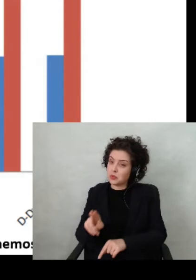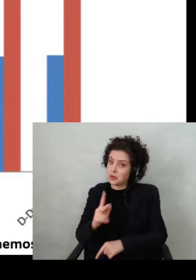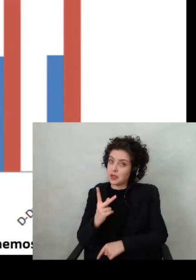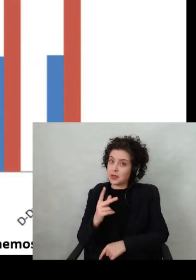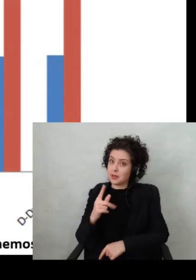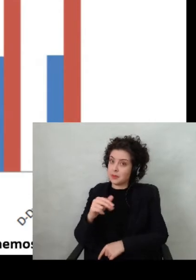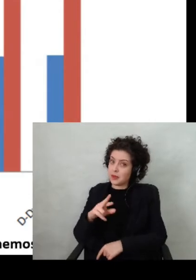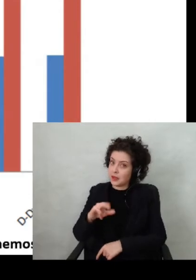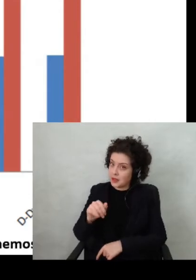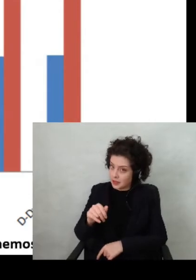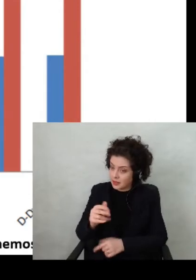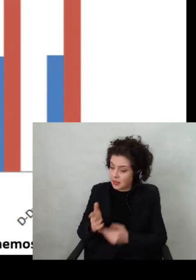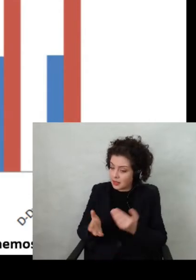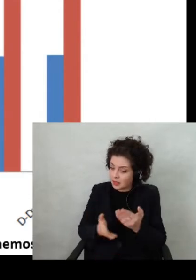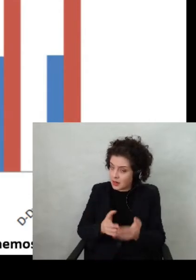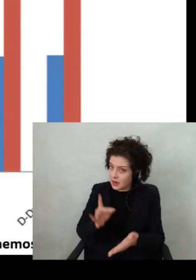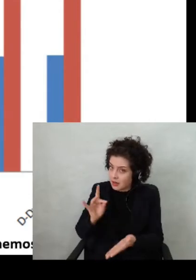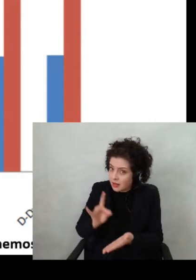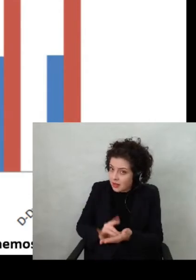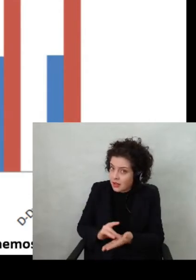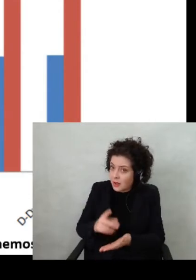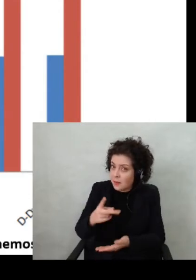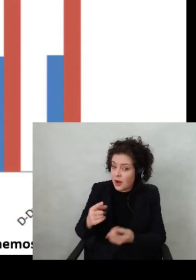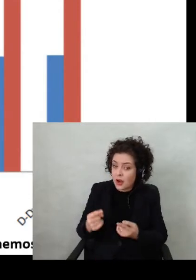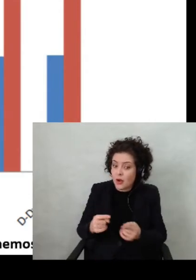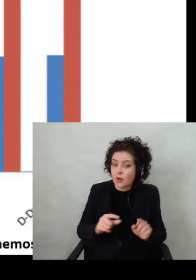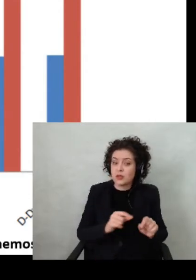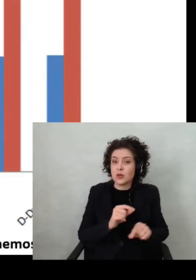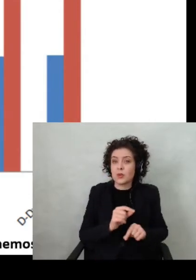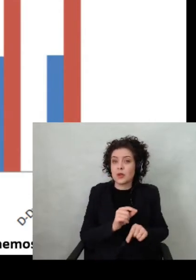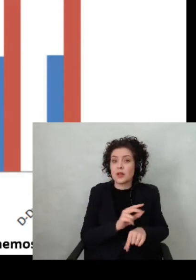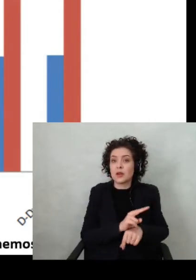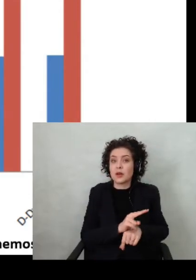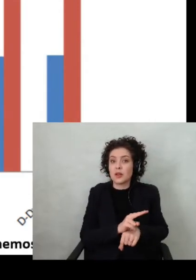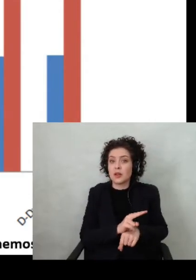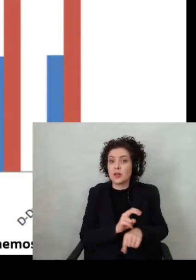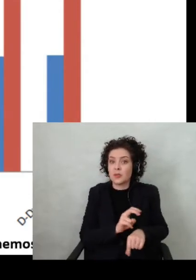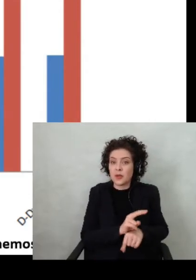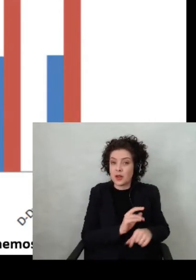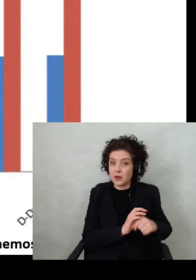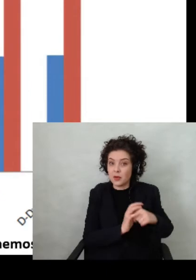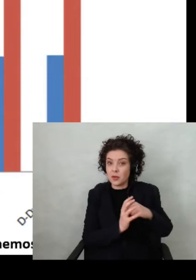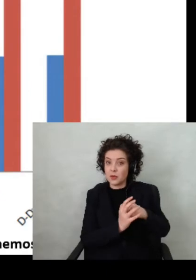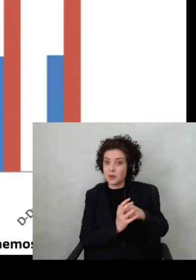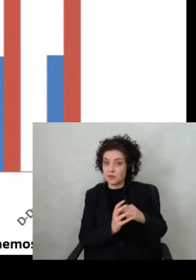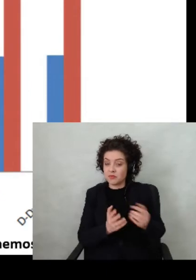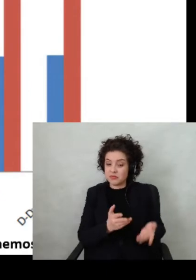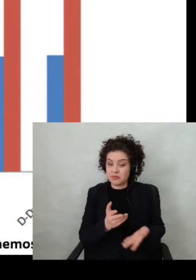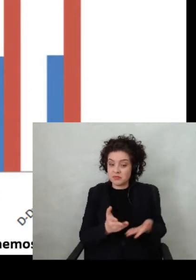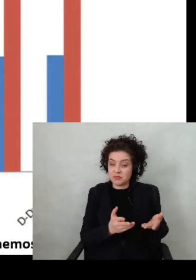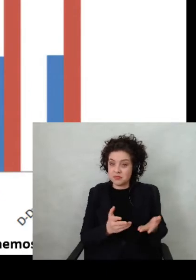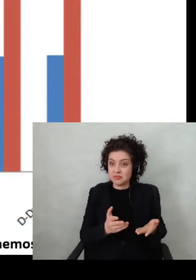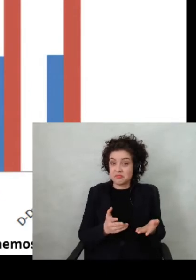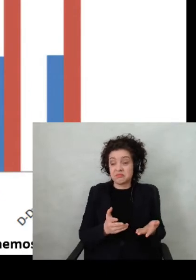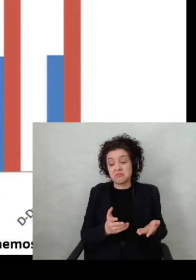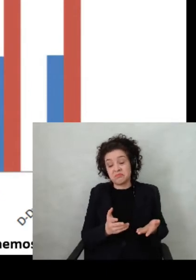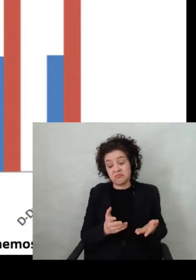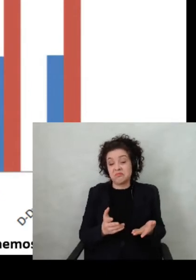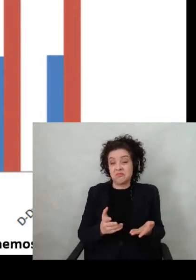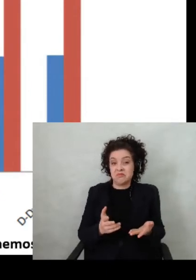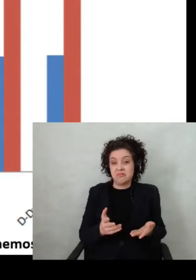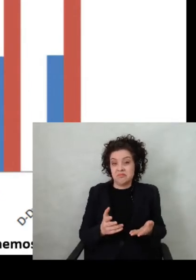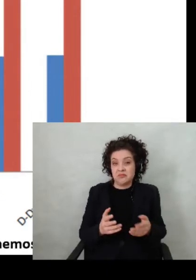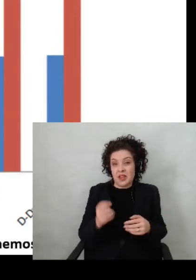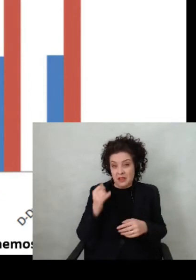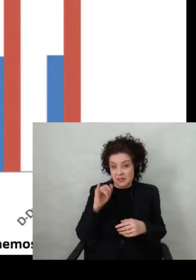tratamento mesmo contra a patogênese da Covid-19, ou seja, um tratamento empírico com anticoagulantes da